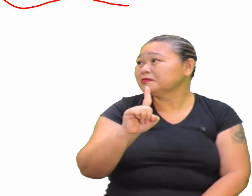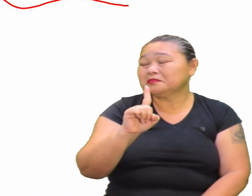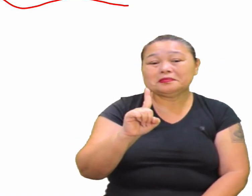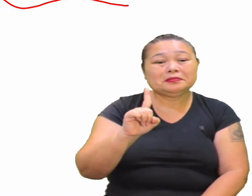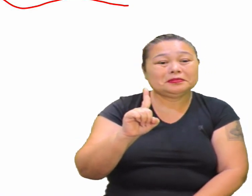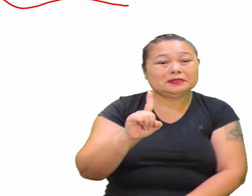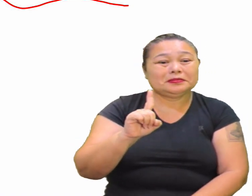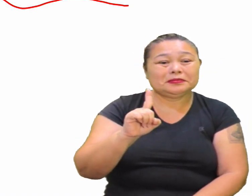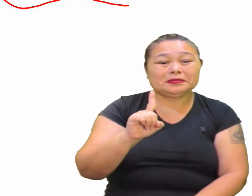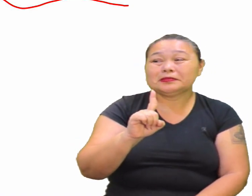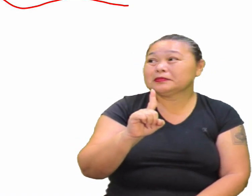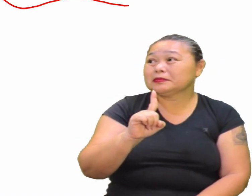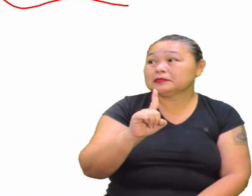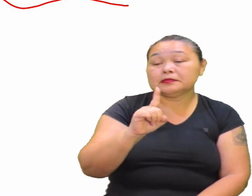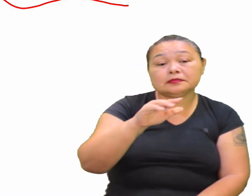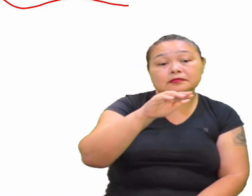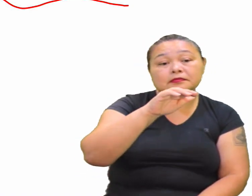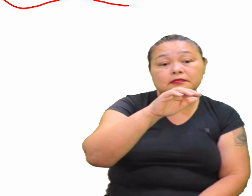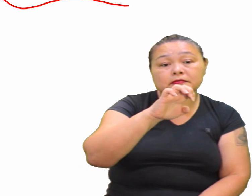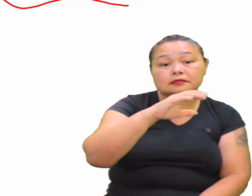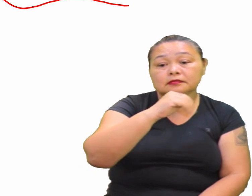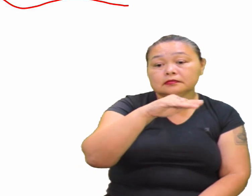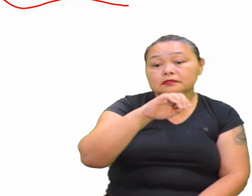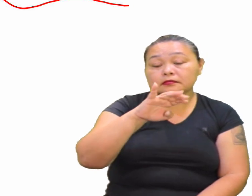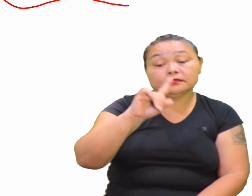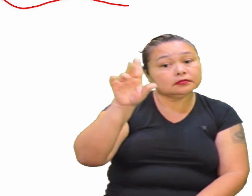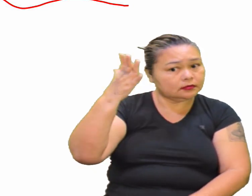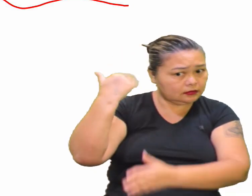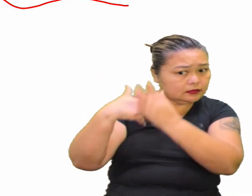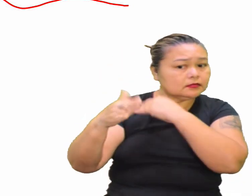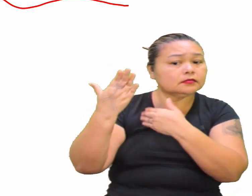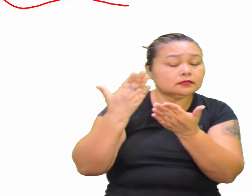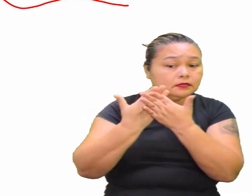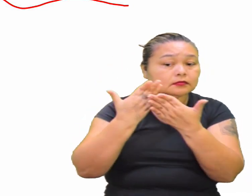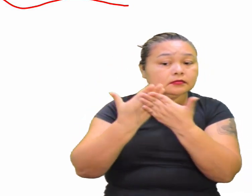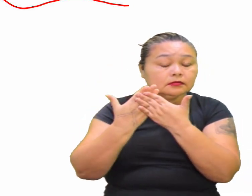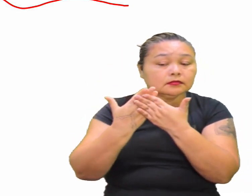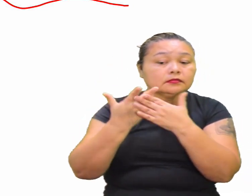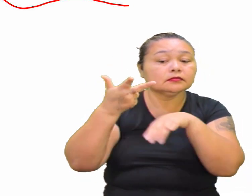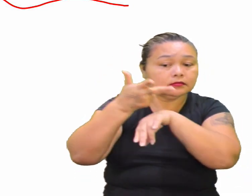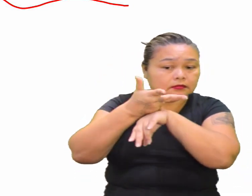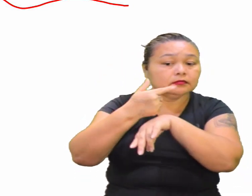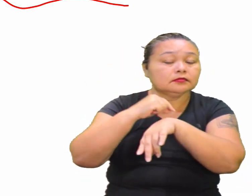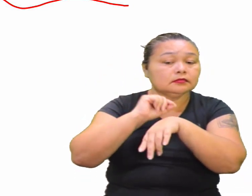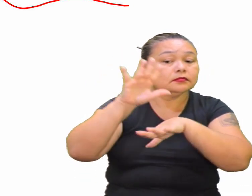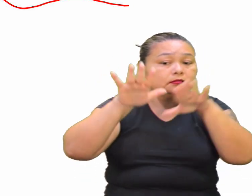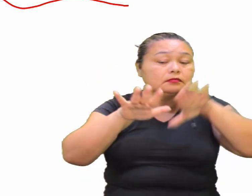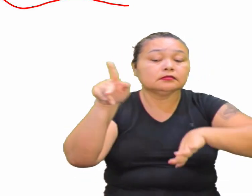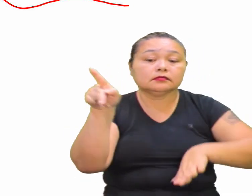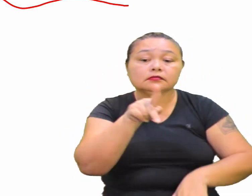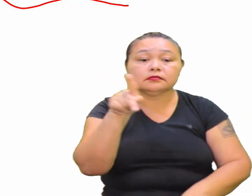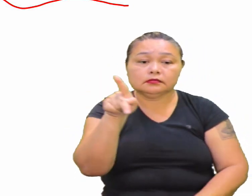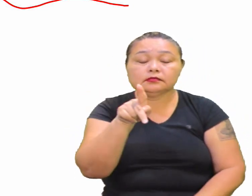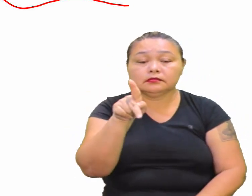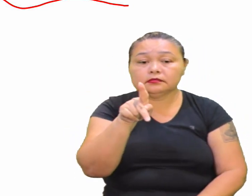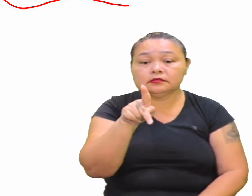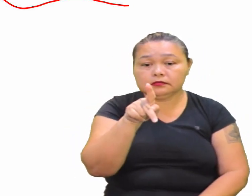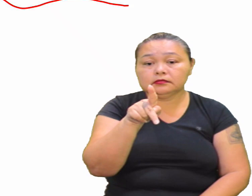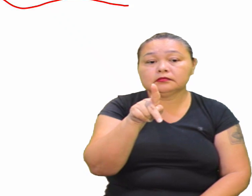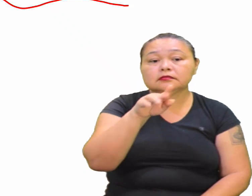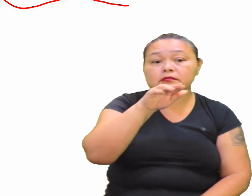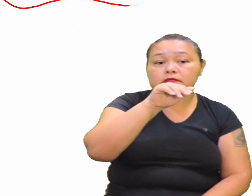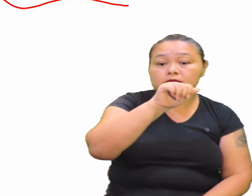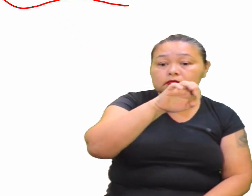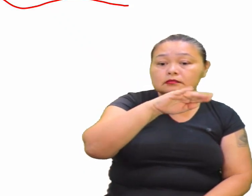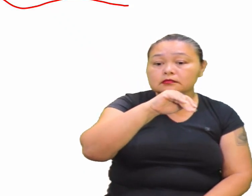associação. Mas assim, se vocês puxarem outras aulas, outros vídeos, vocês vão ver que tem alguns professores também que falam